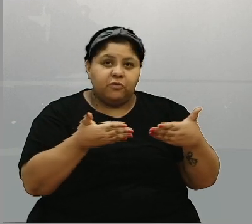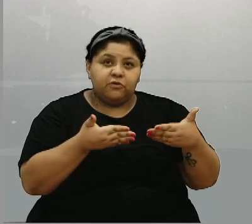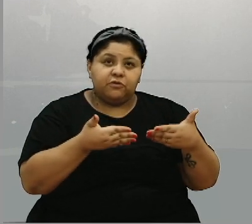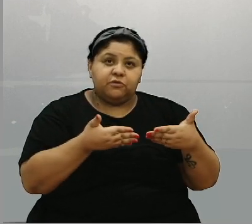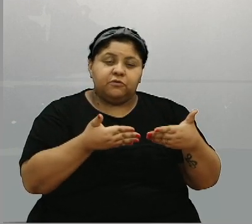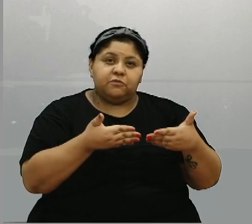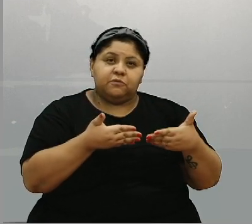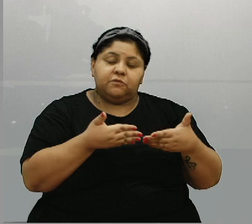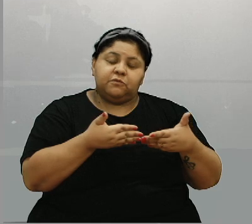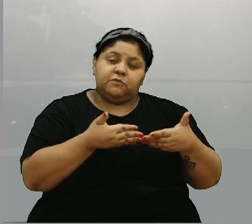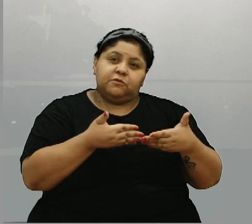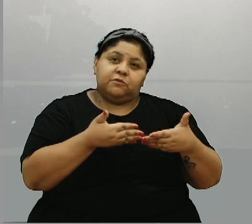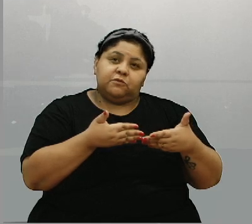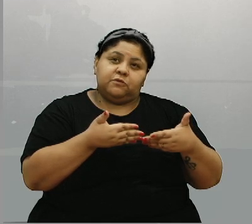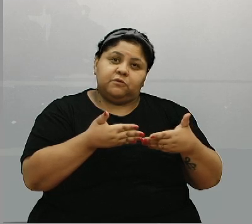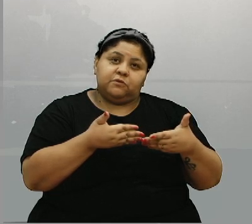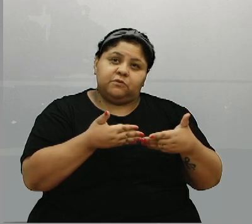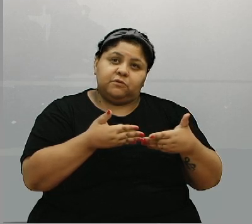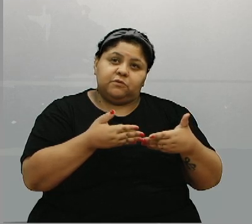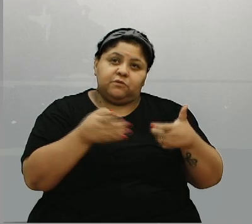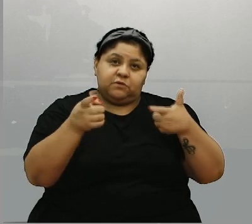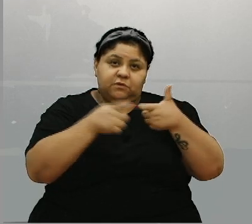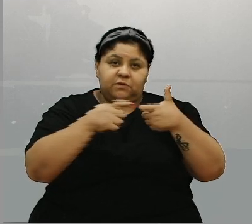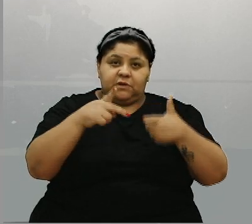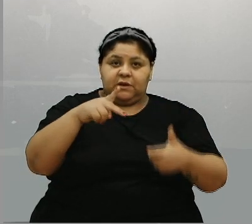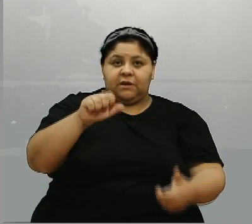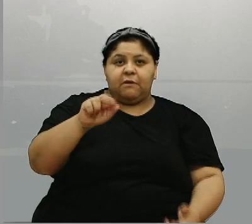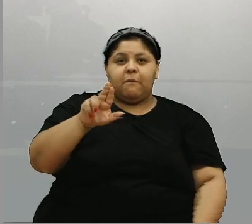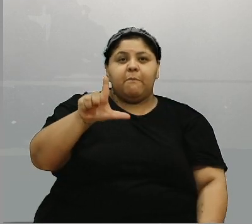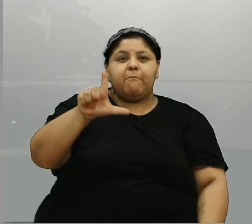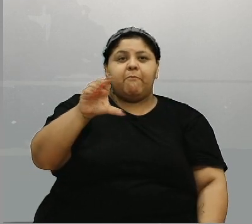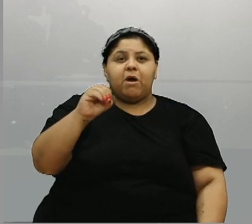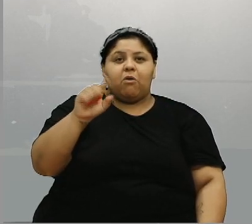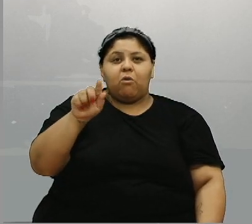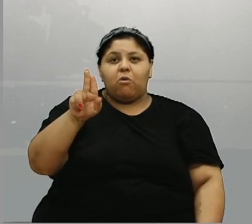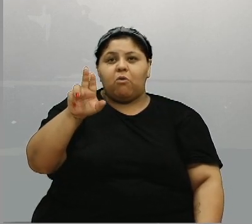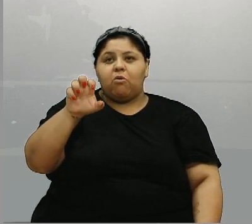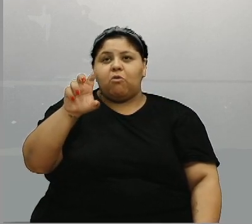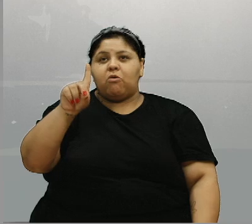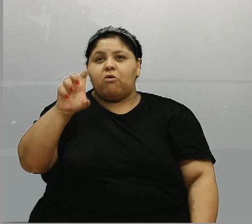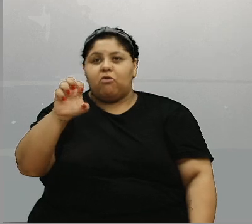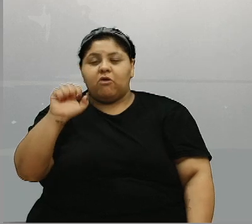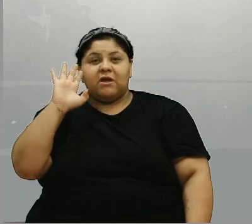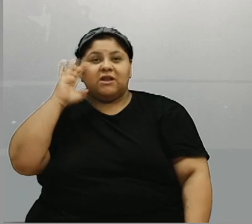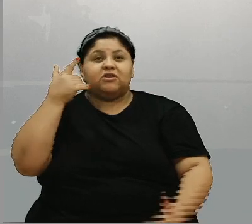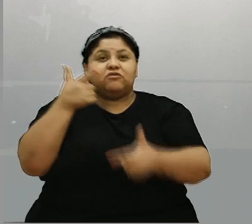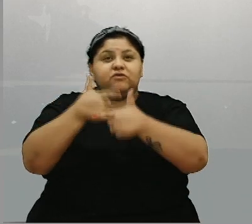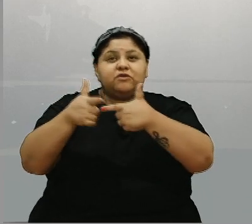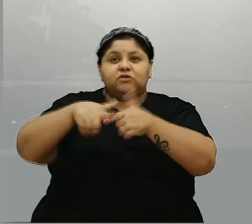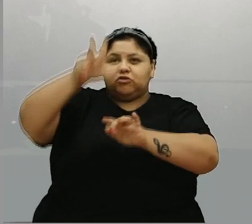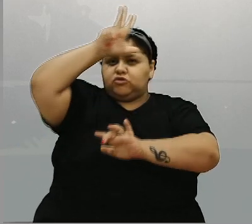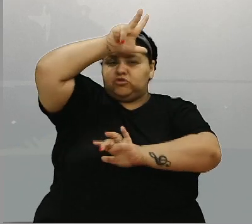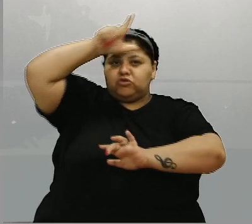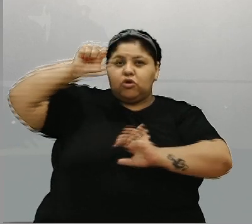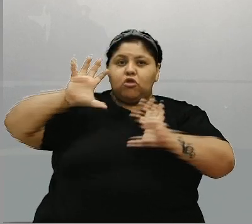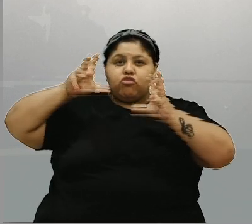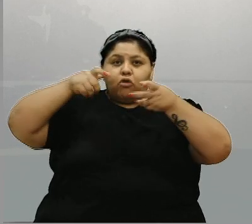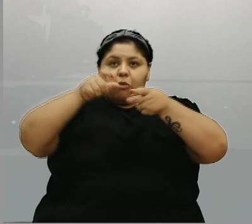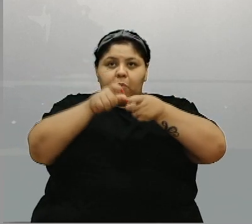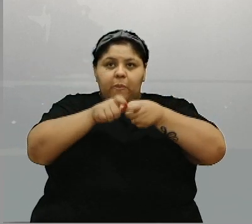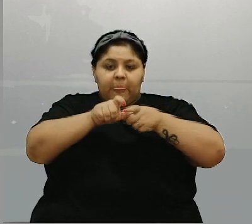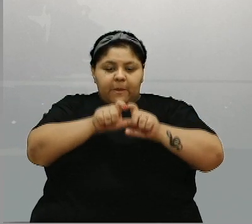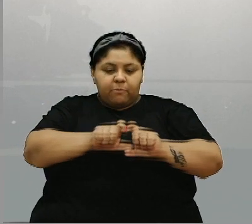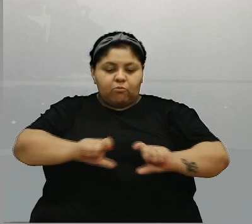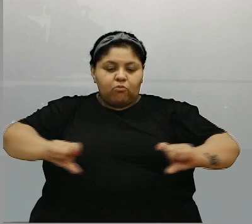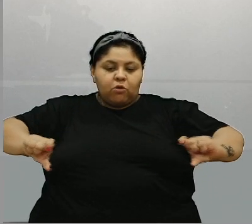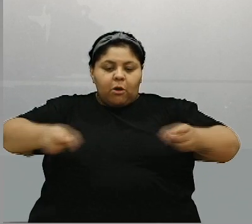o Paulo Guedes foi notificado, né, que eles deveriam de resolver um problema da prefeitura, que toda a tubulação está estourada, então eu